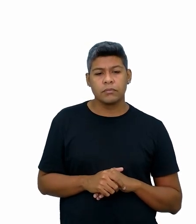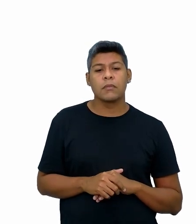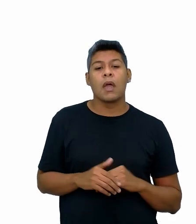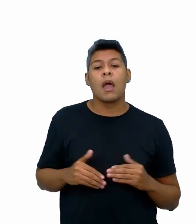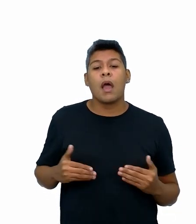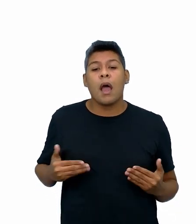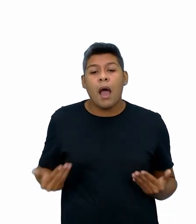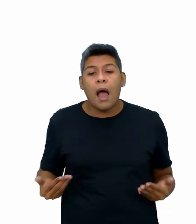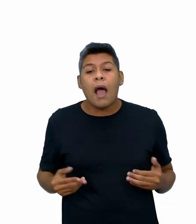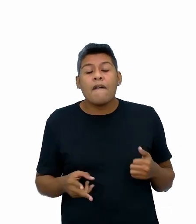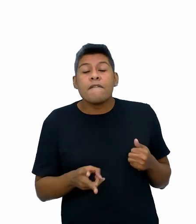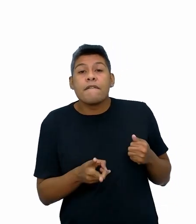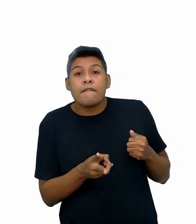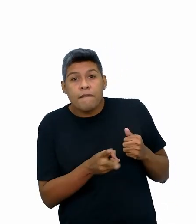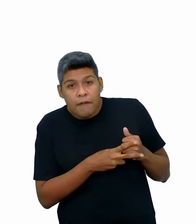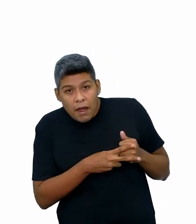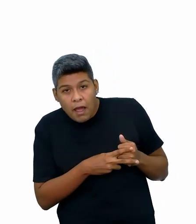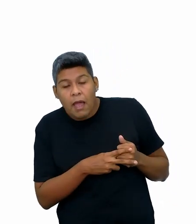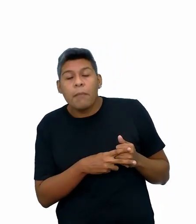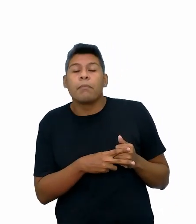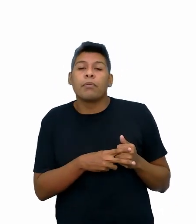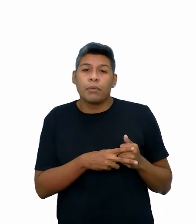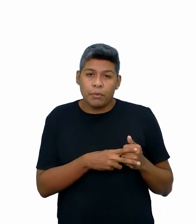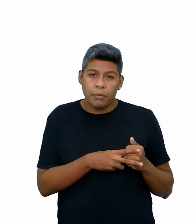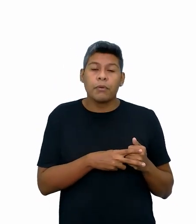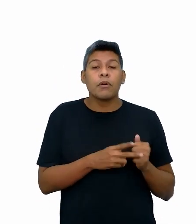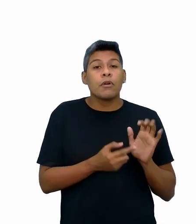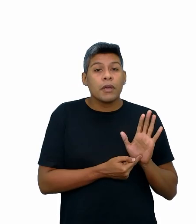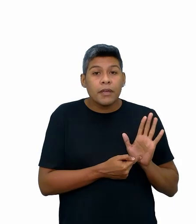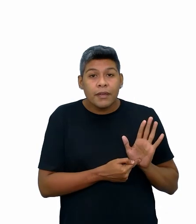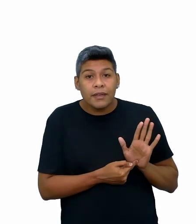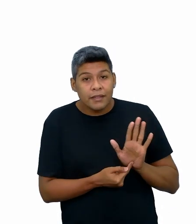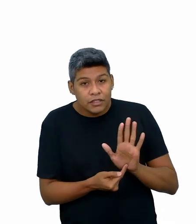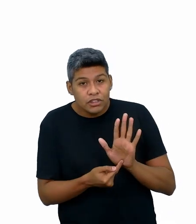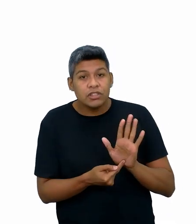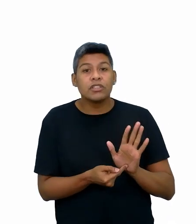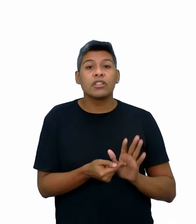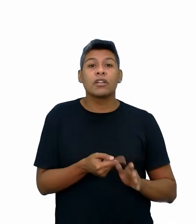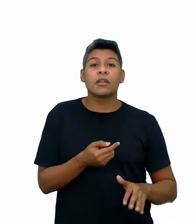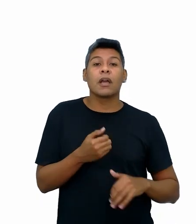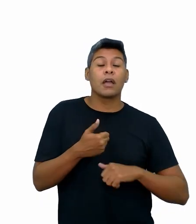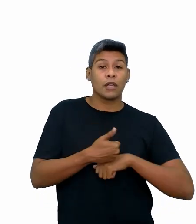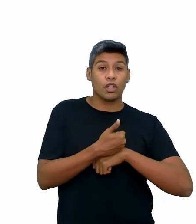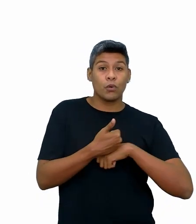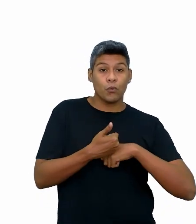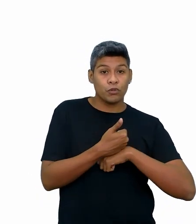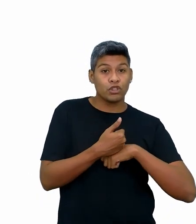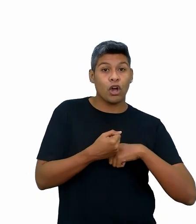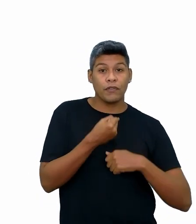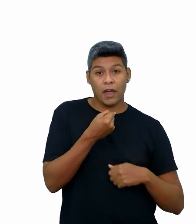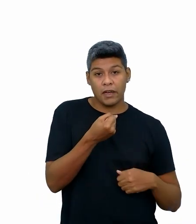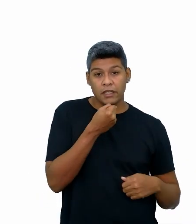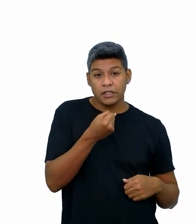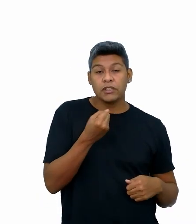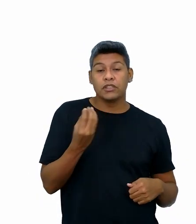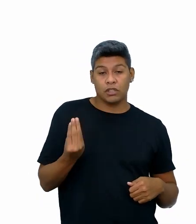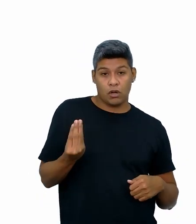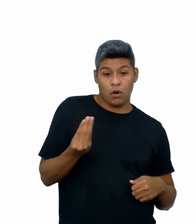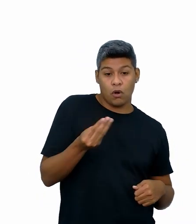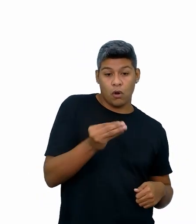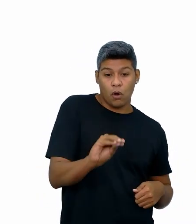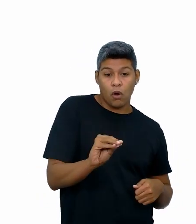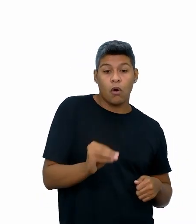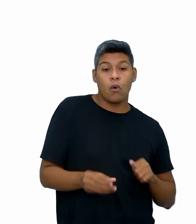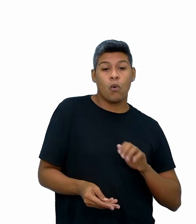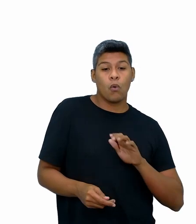um verbo ou forma verbal que indica que o jornalista incluiu a fala do governo